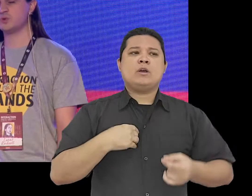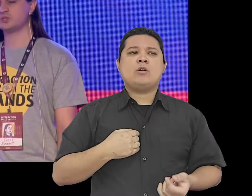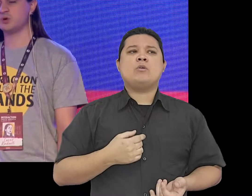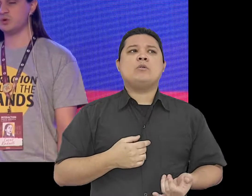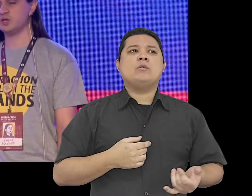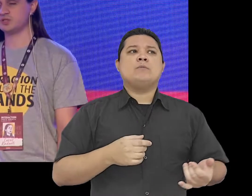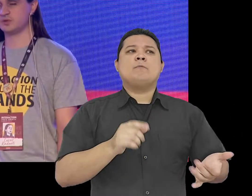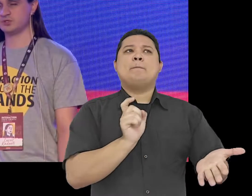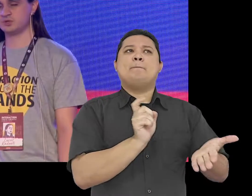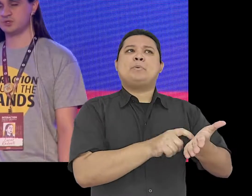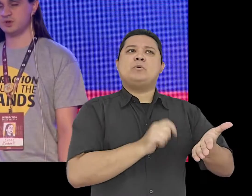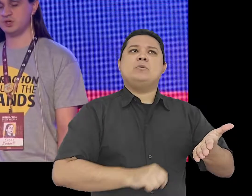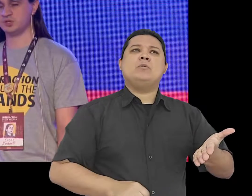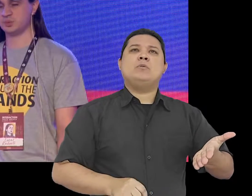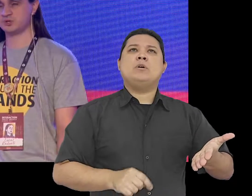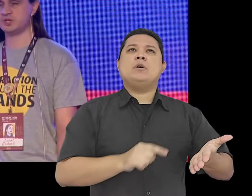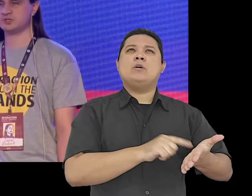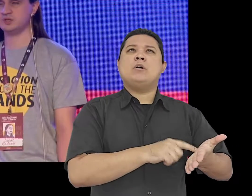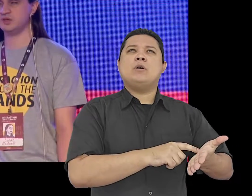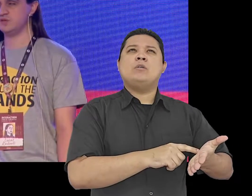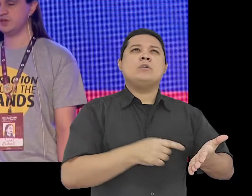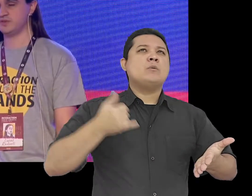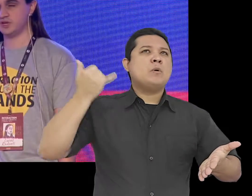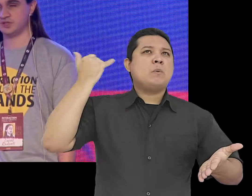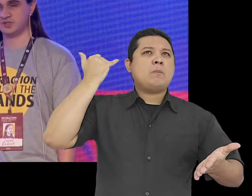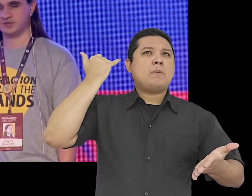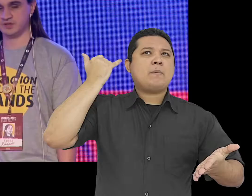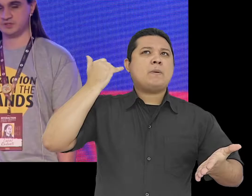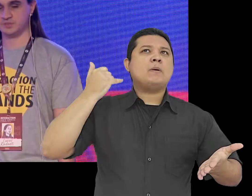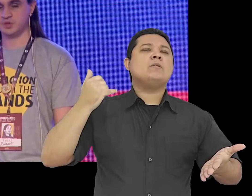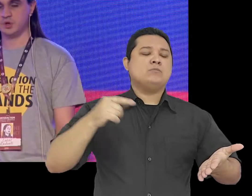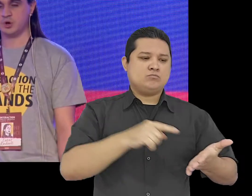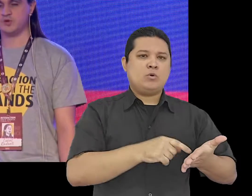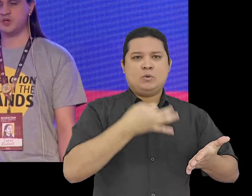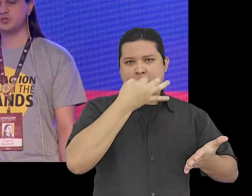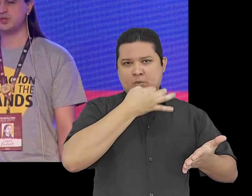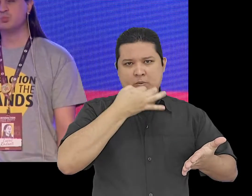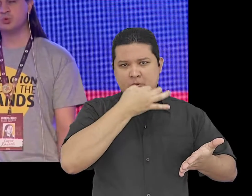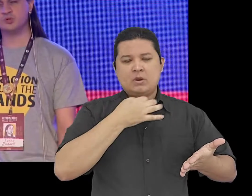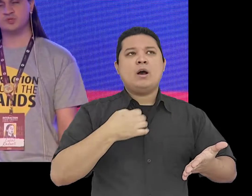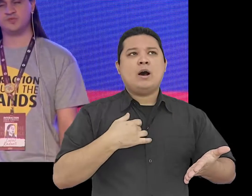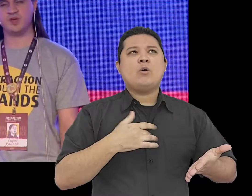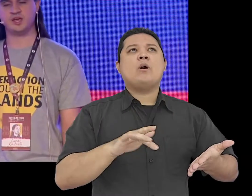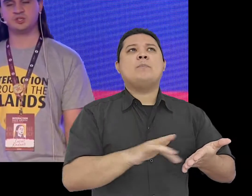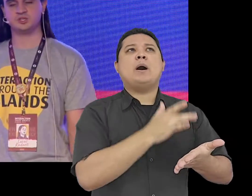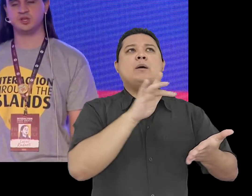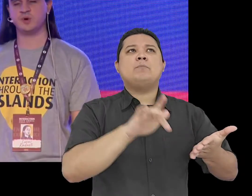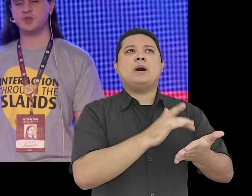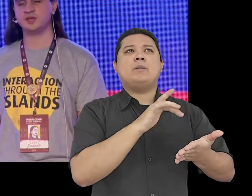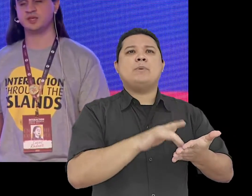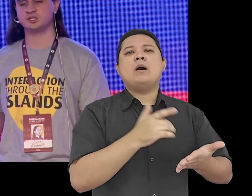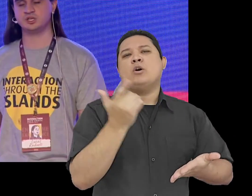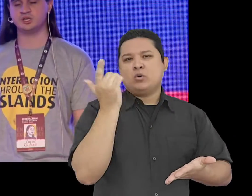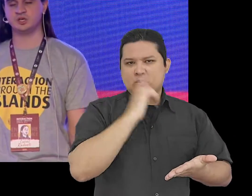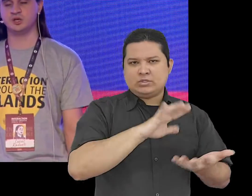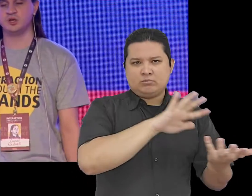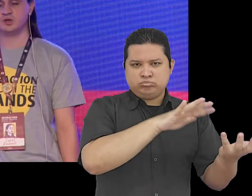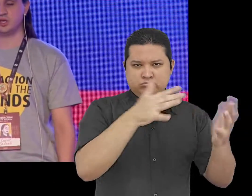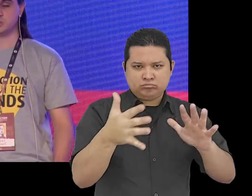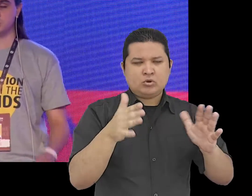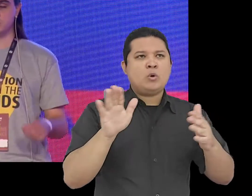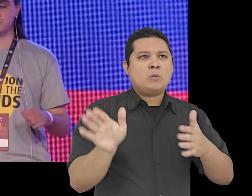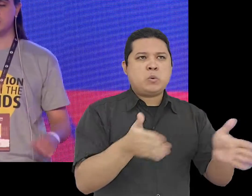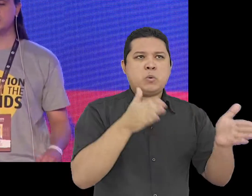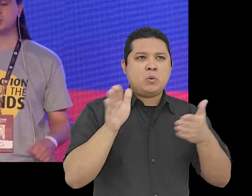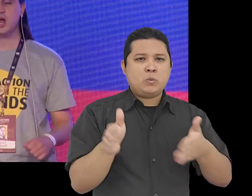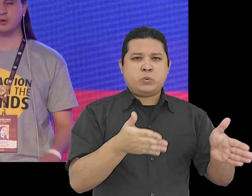escuta uma informação e essa informação a gente processa e vai navegando nas interfaces. Obviamente, isso é muito diferente da maneira que